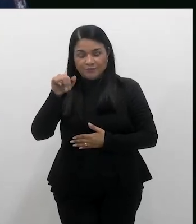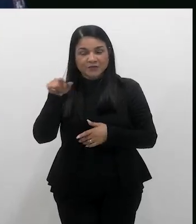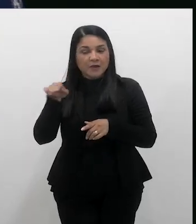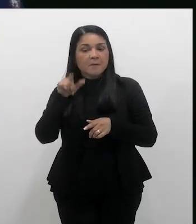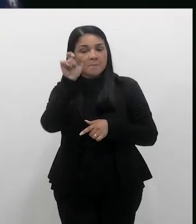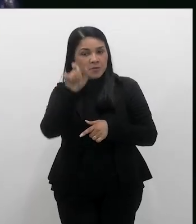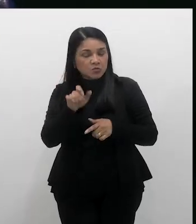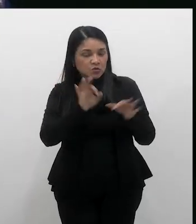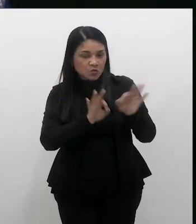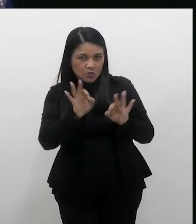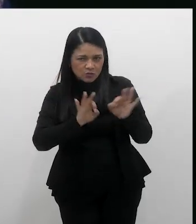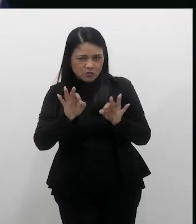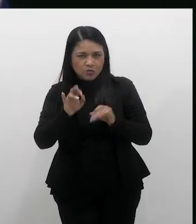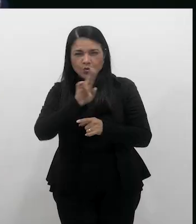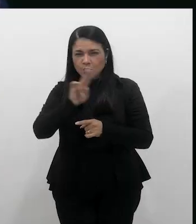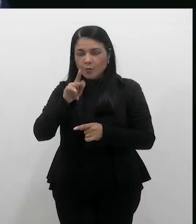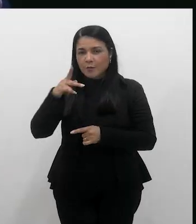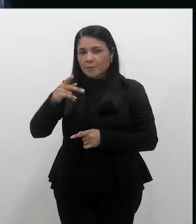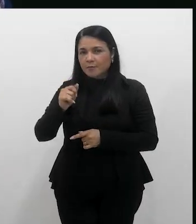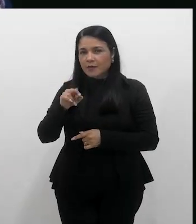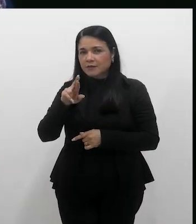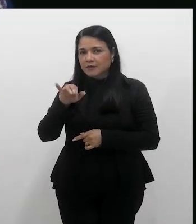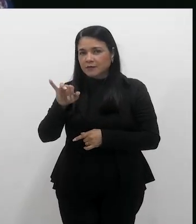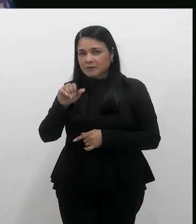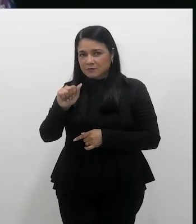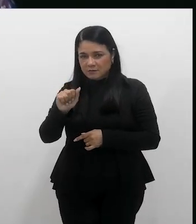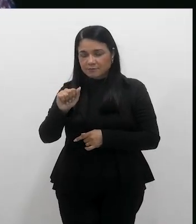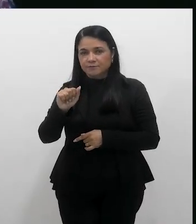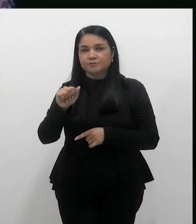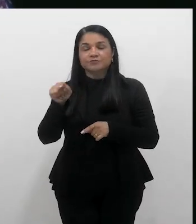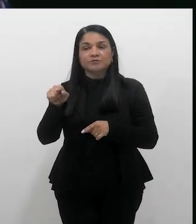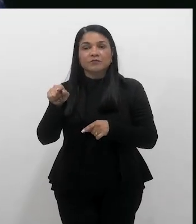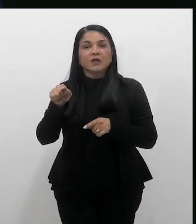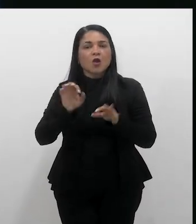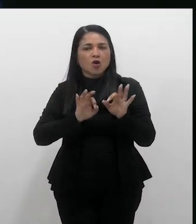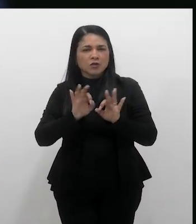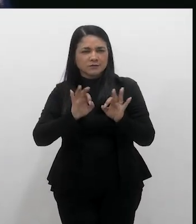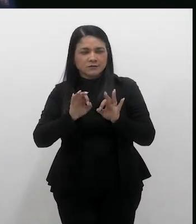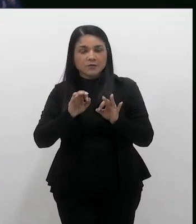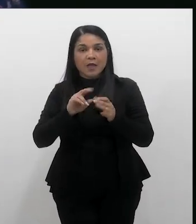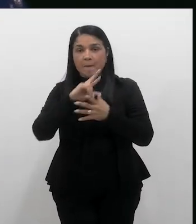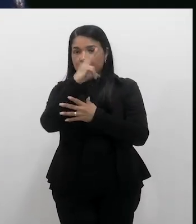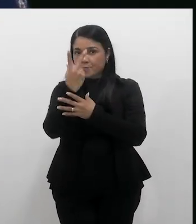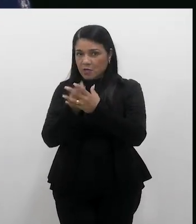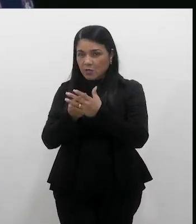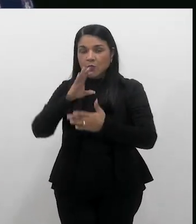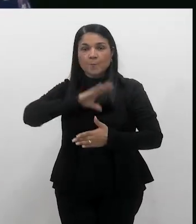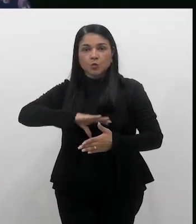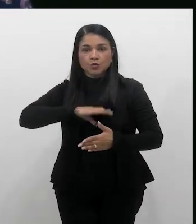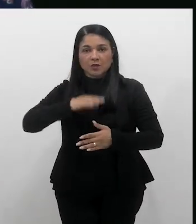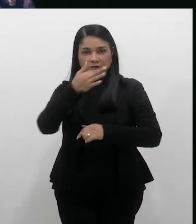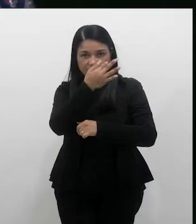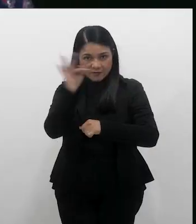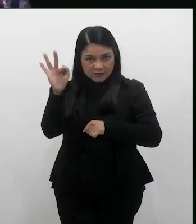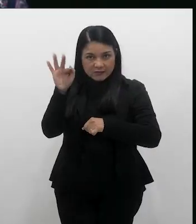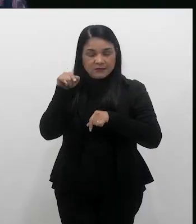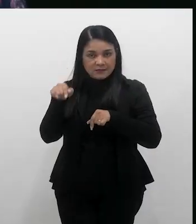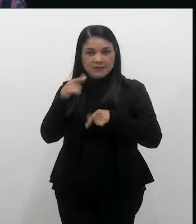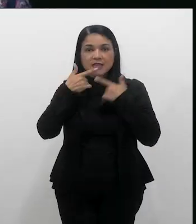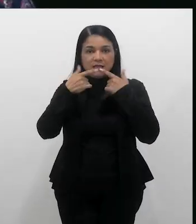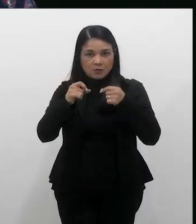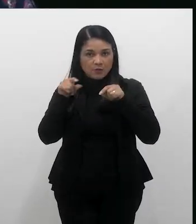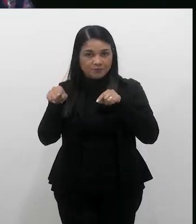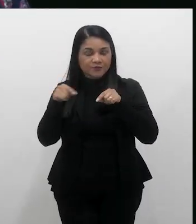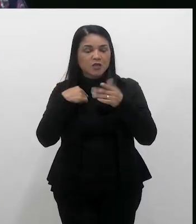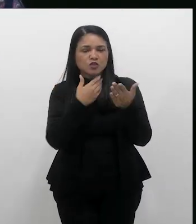A pessoa que organizou se chama Patrícia Gonçalves Tenório. A organização é dela, é bilíngue, português-francês,